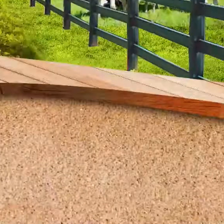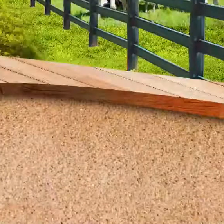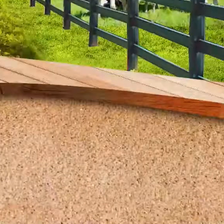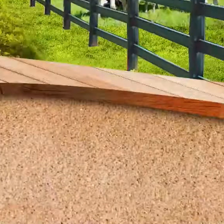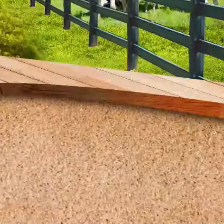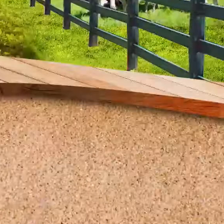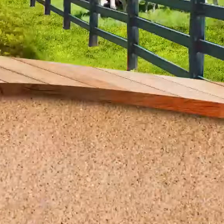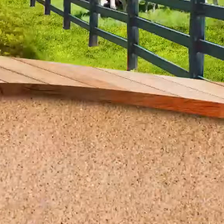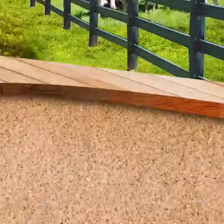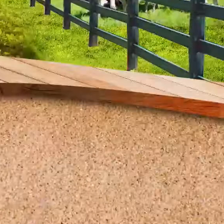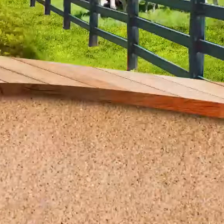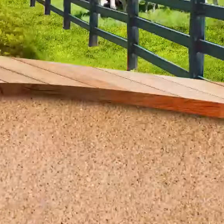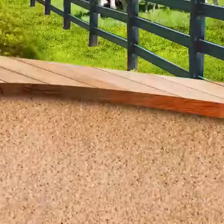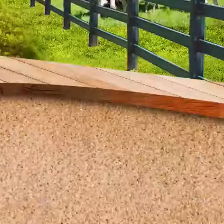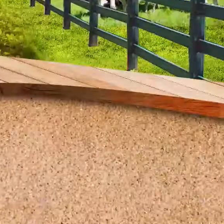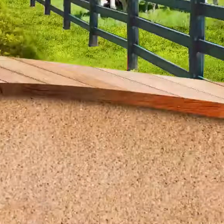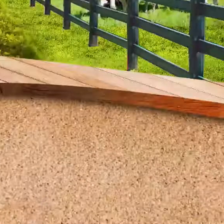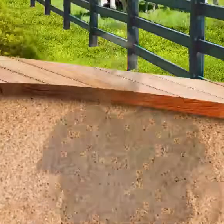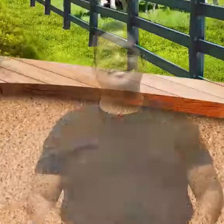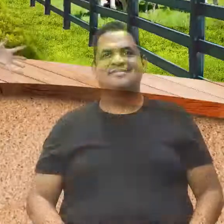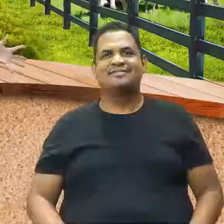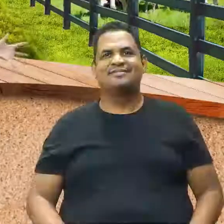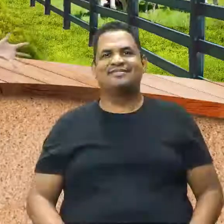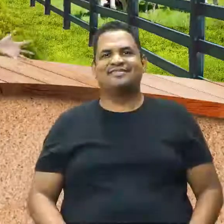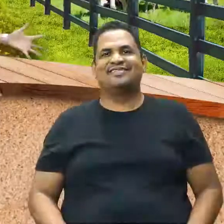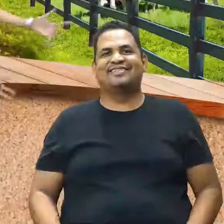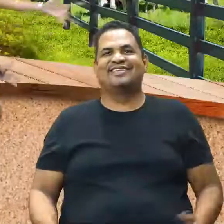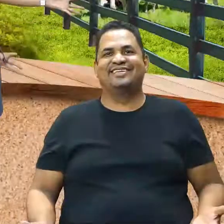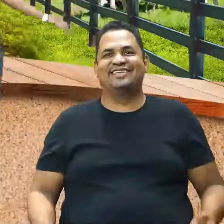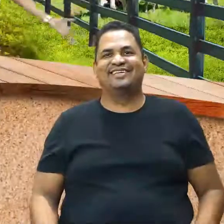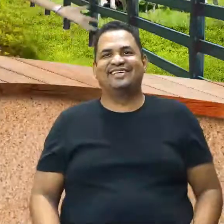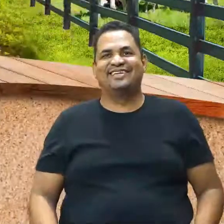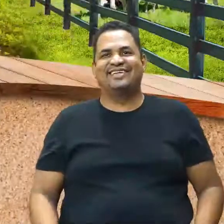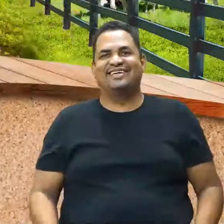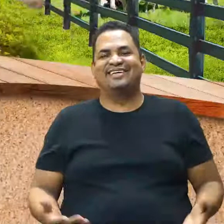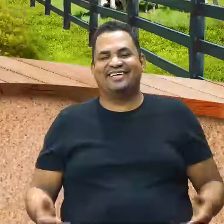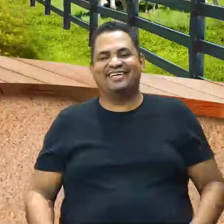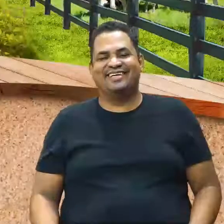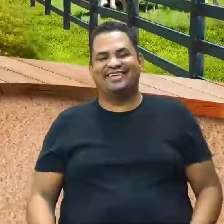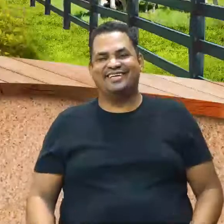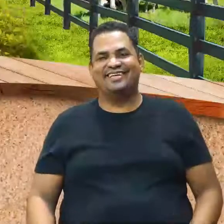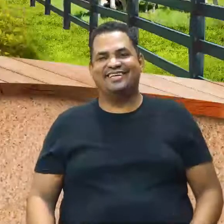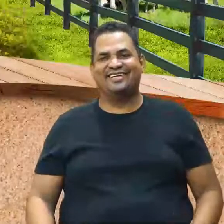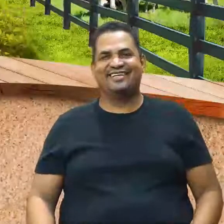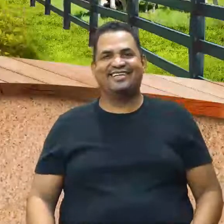voltar? Então, em 1, 2, 3, Sâmio! Aê!